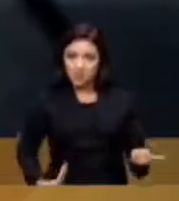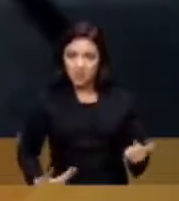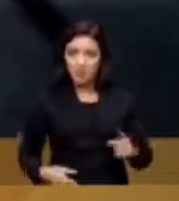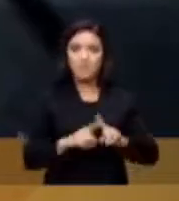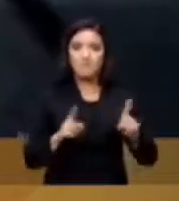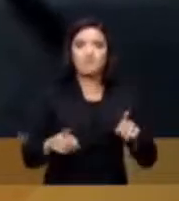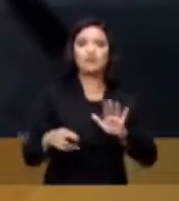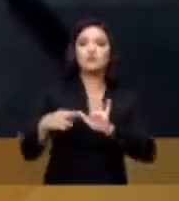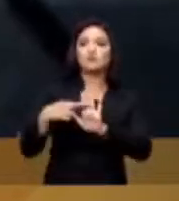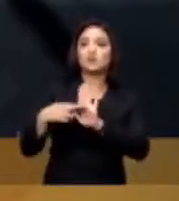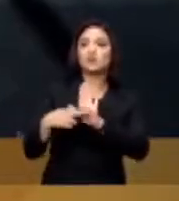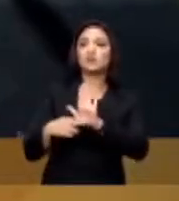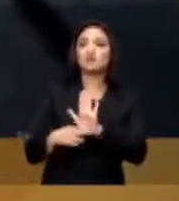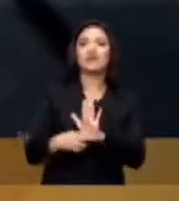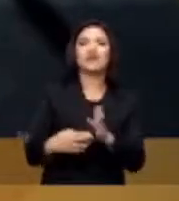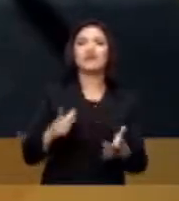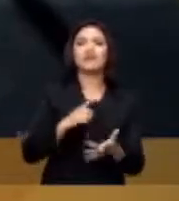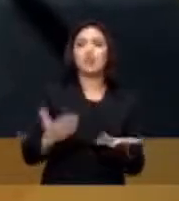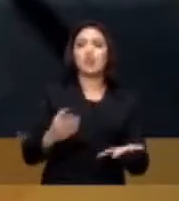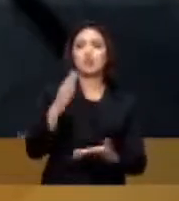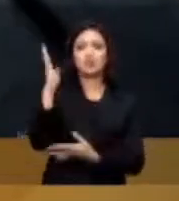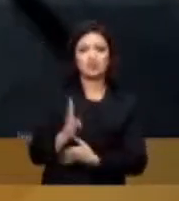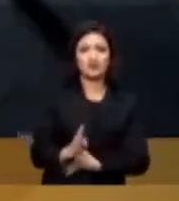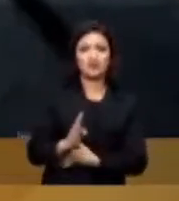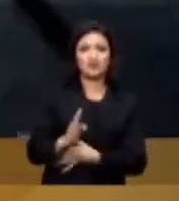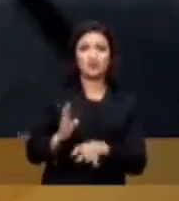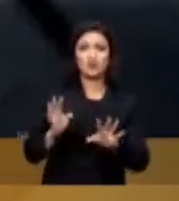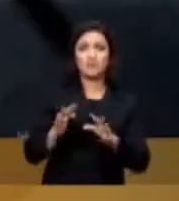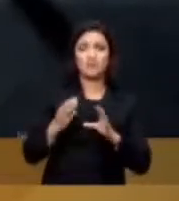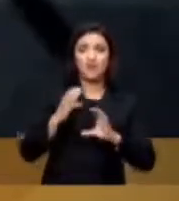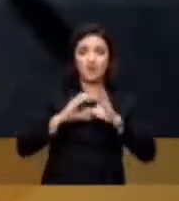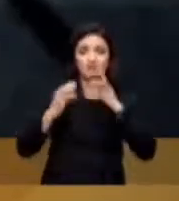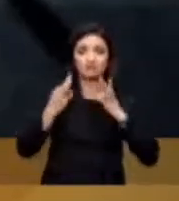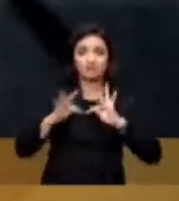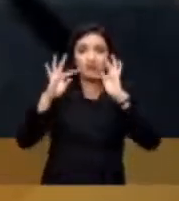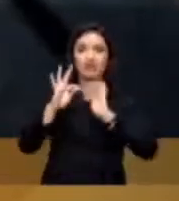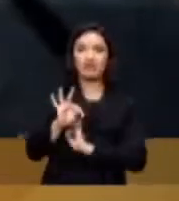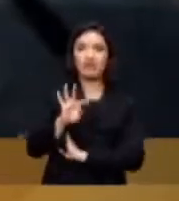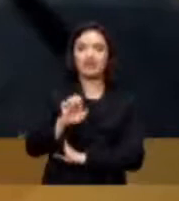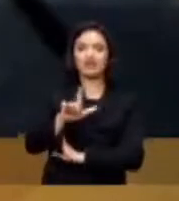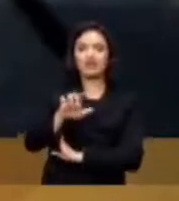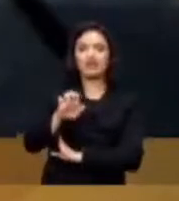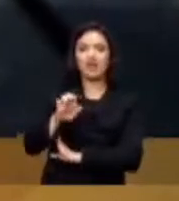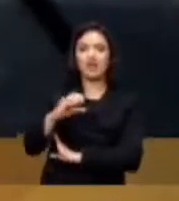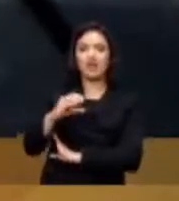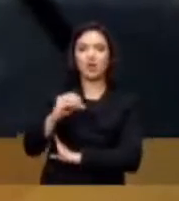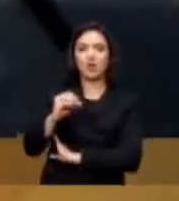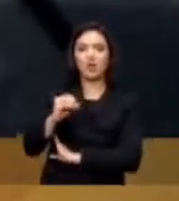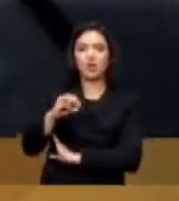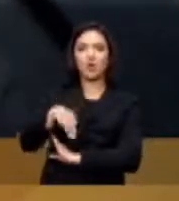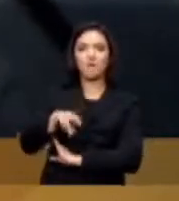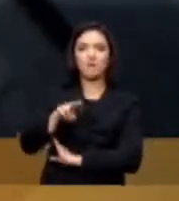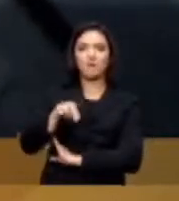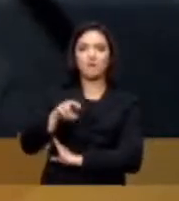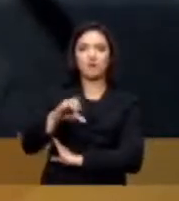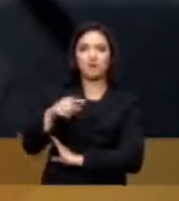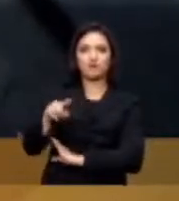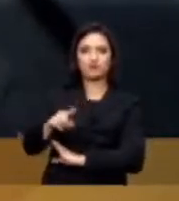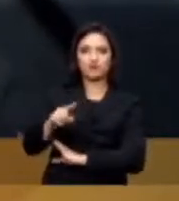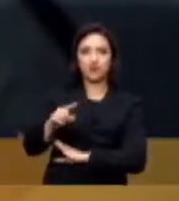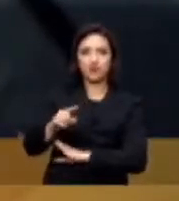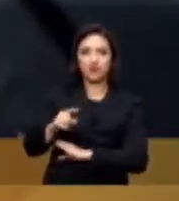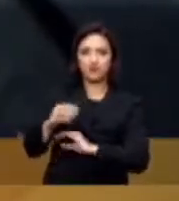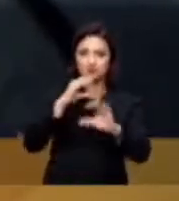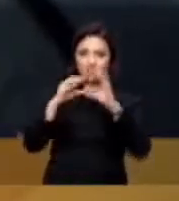com telecomunicações. Trata-se de uma lei, a SAS Inteligente, que busca a otimização